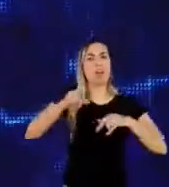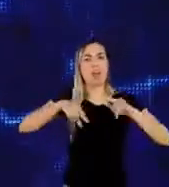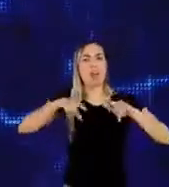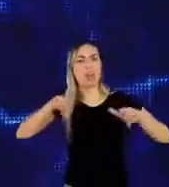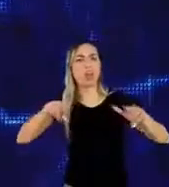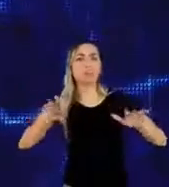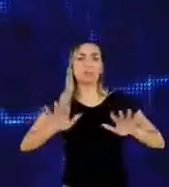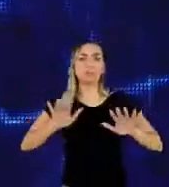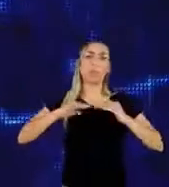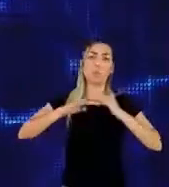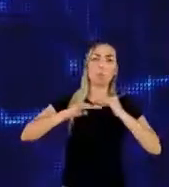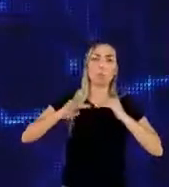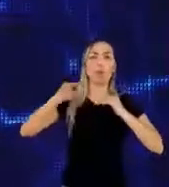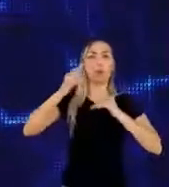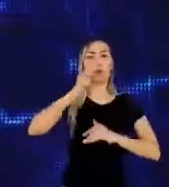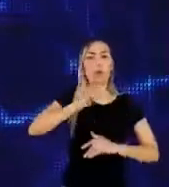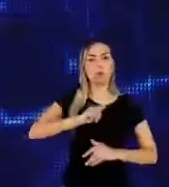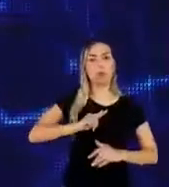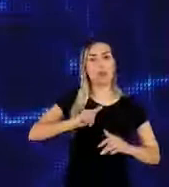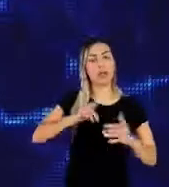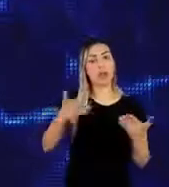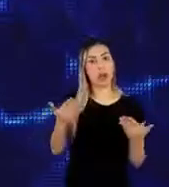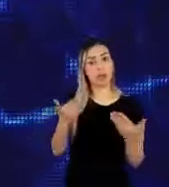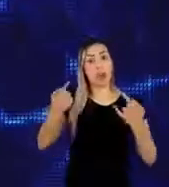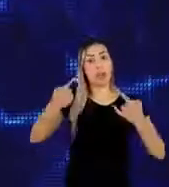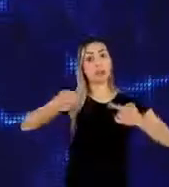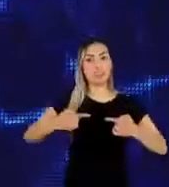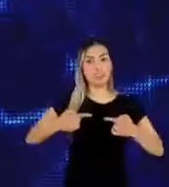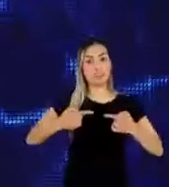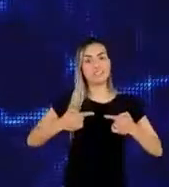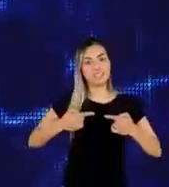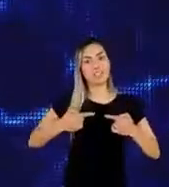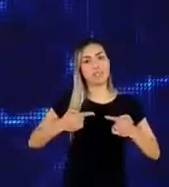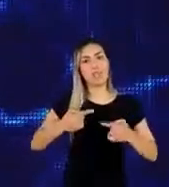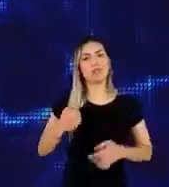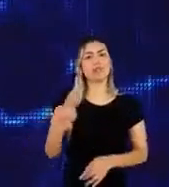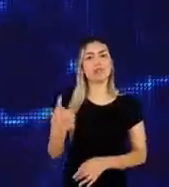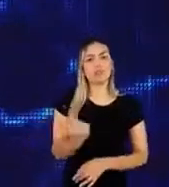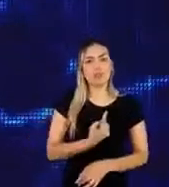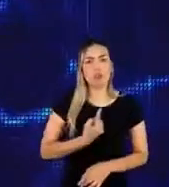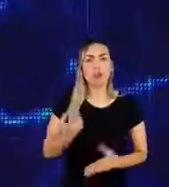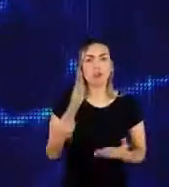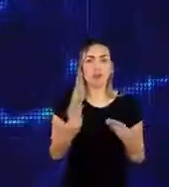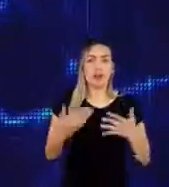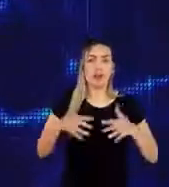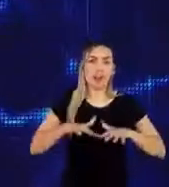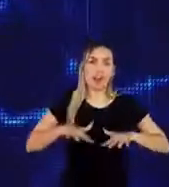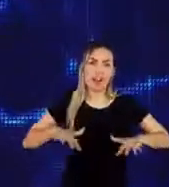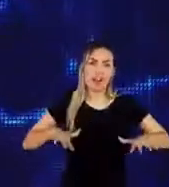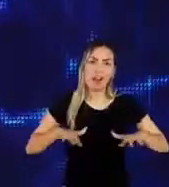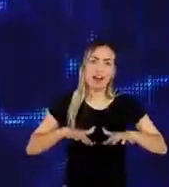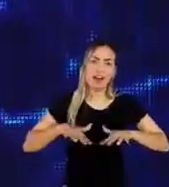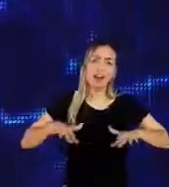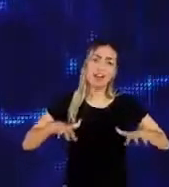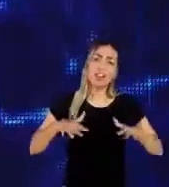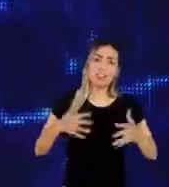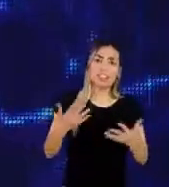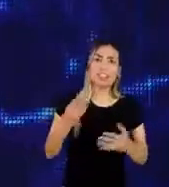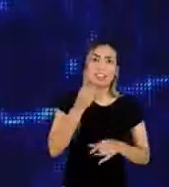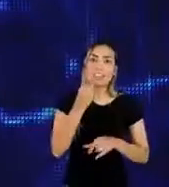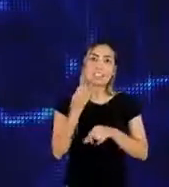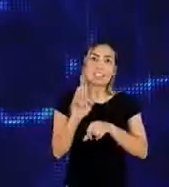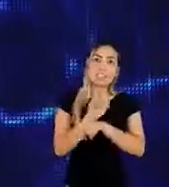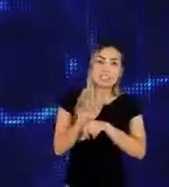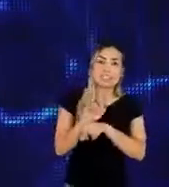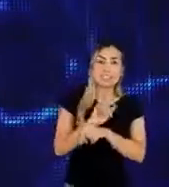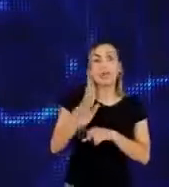energia. Então, isso traz para a gente um desafio, e a gente aqui, como os operadores desse setor, para que a gente consiga ter redes